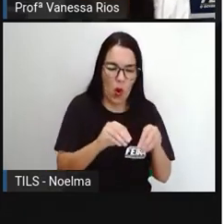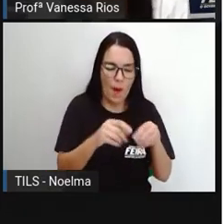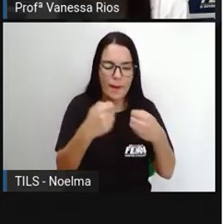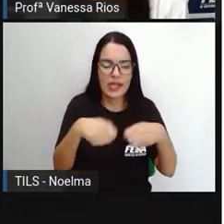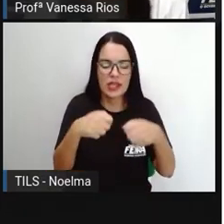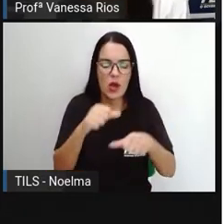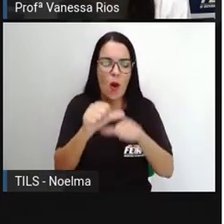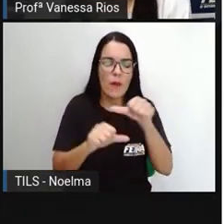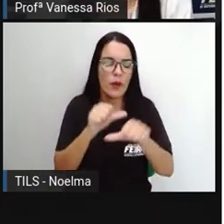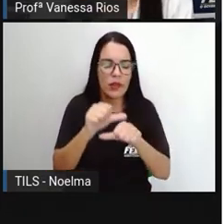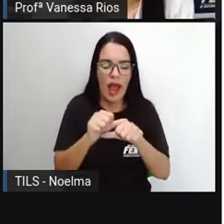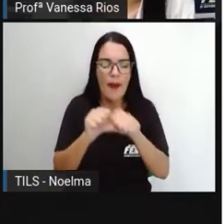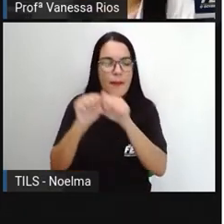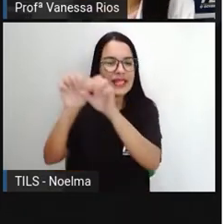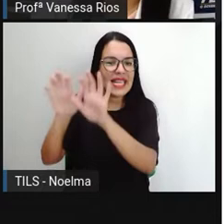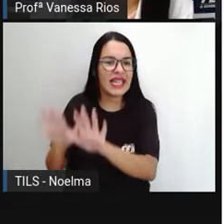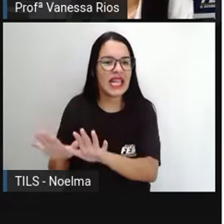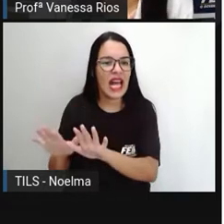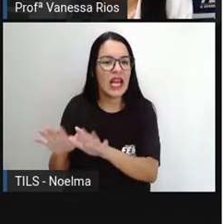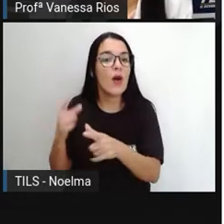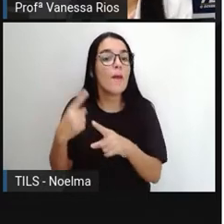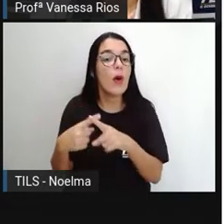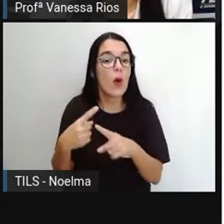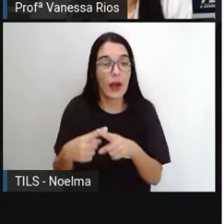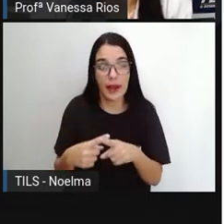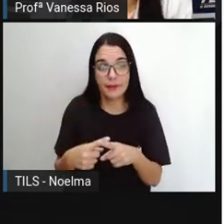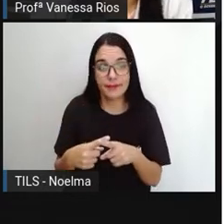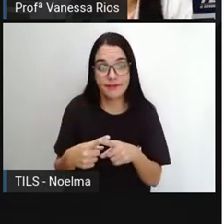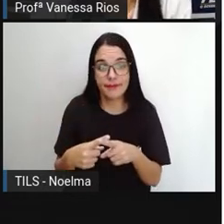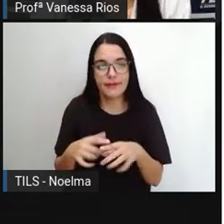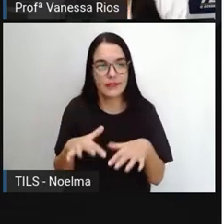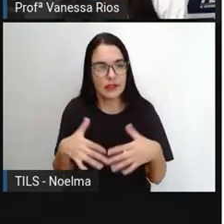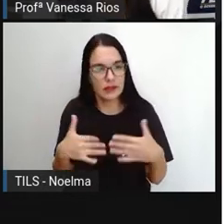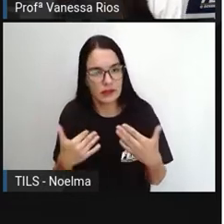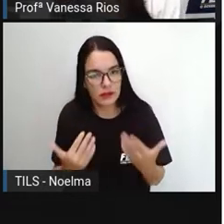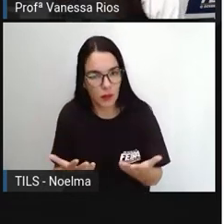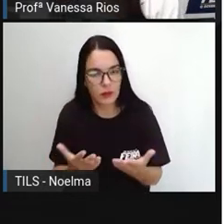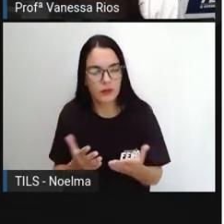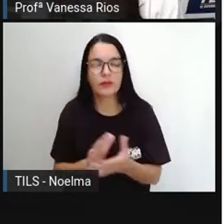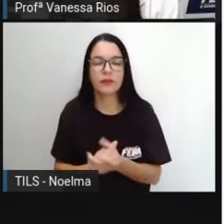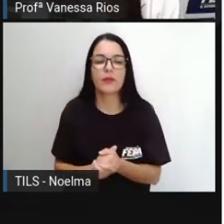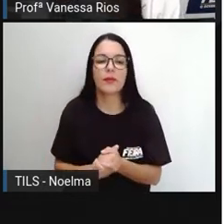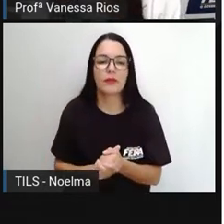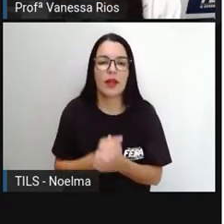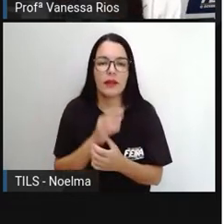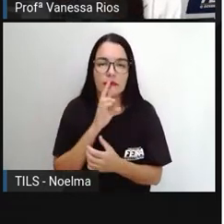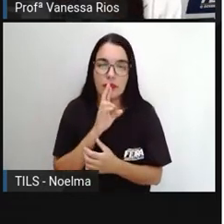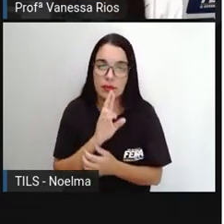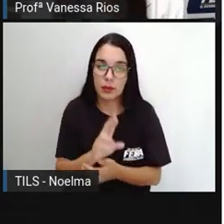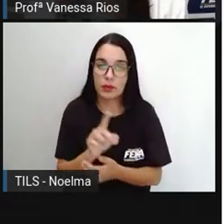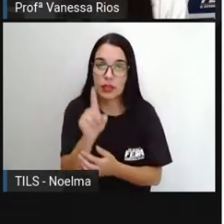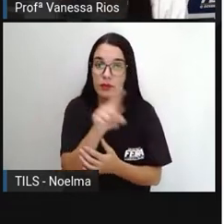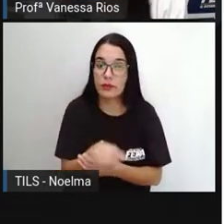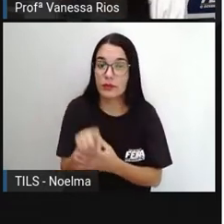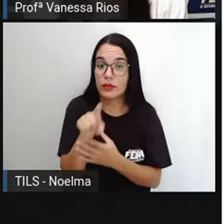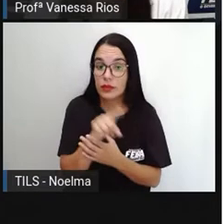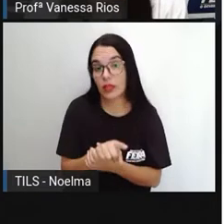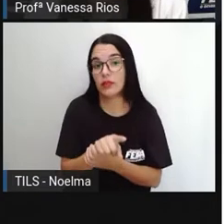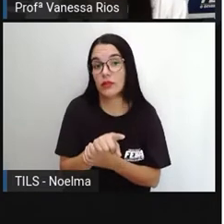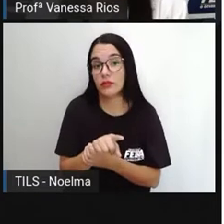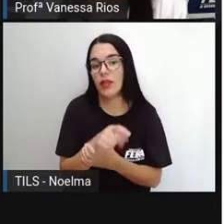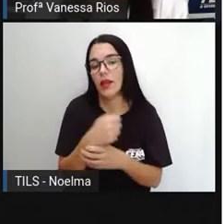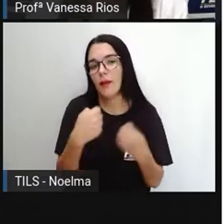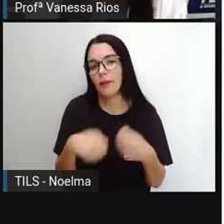consegue entender que o homem foi nômade e deixou de ser nômade para ser sedentário. O que é que fez com que